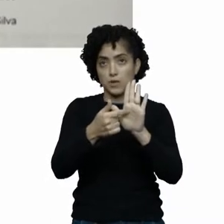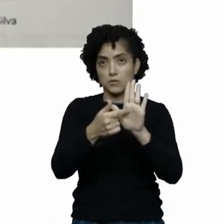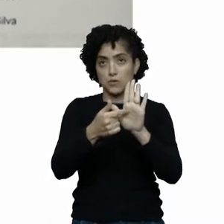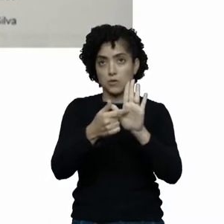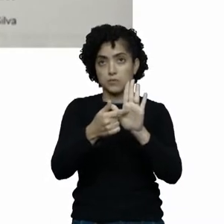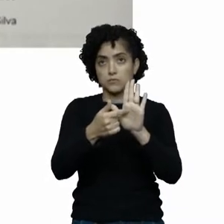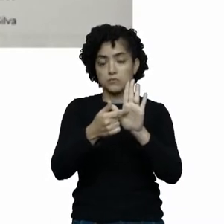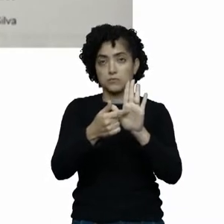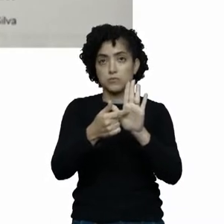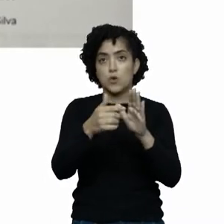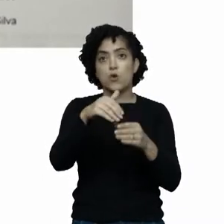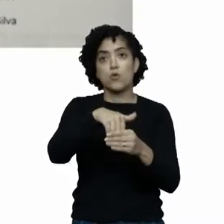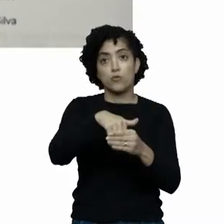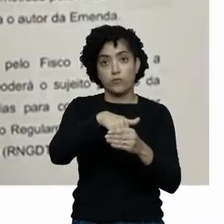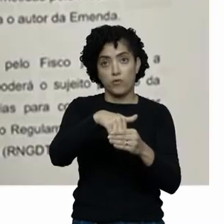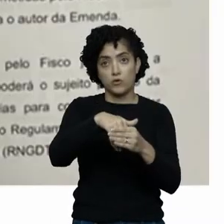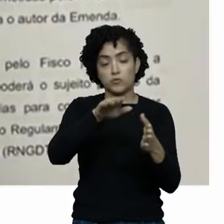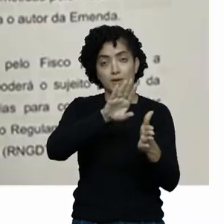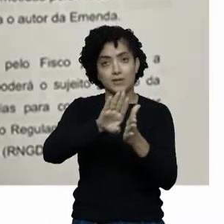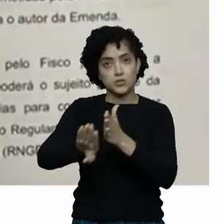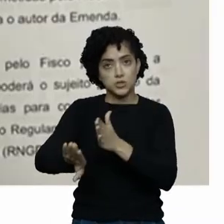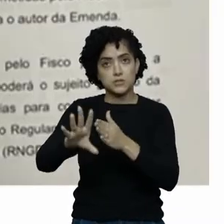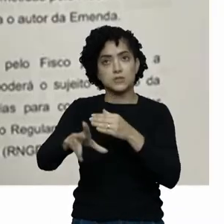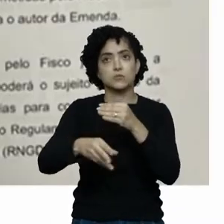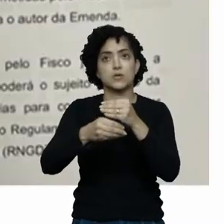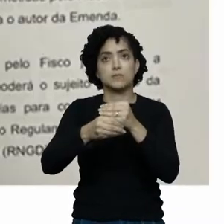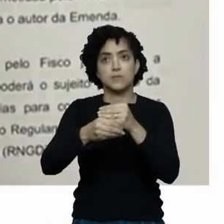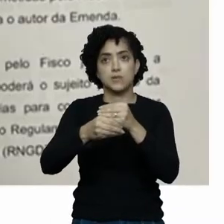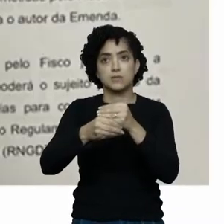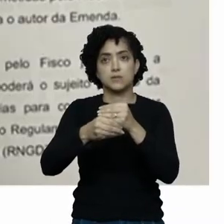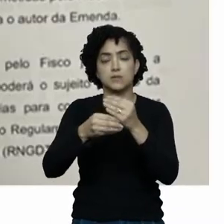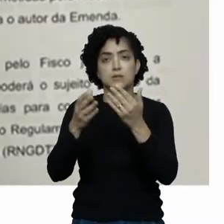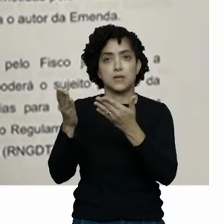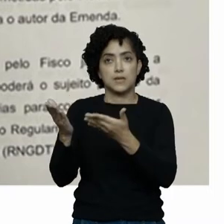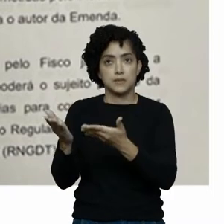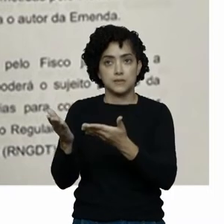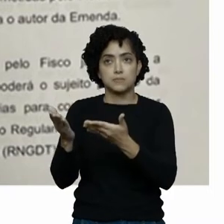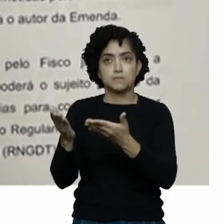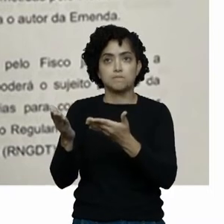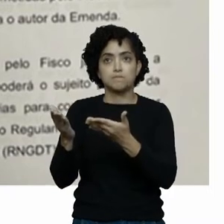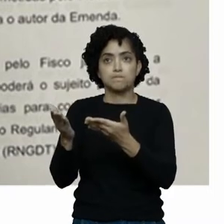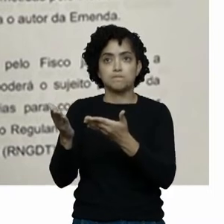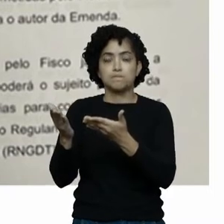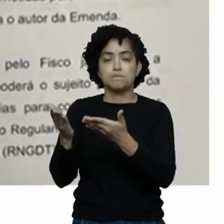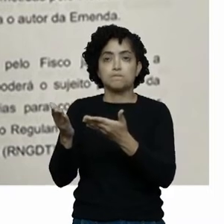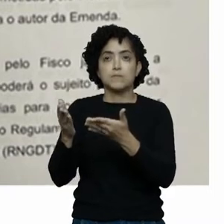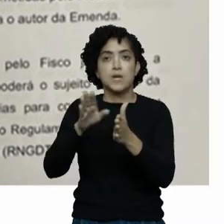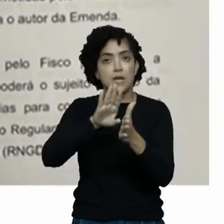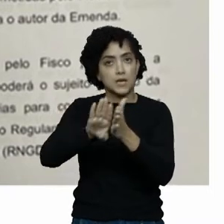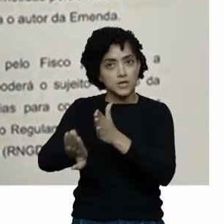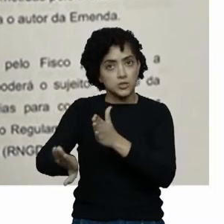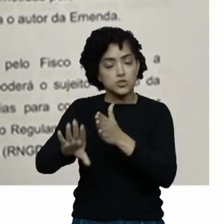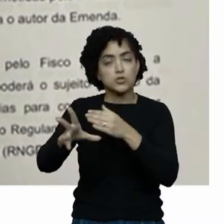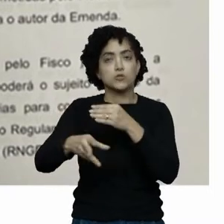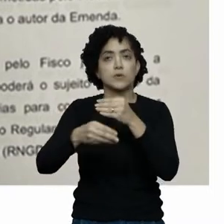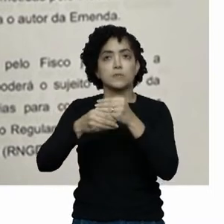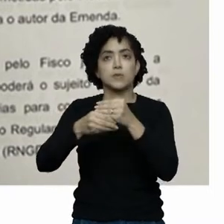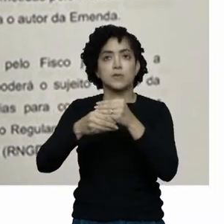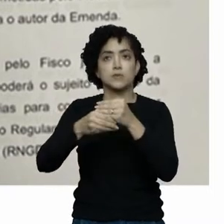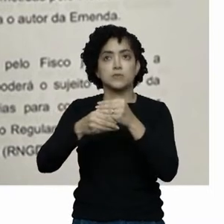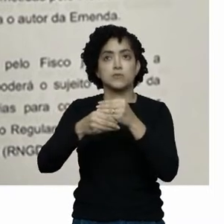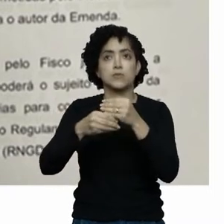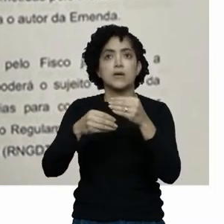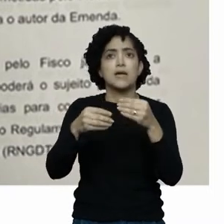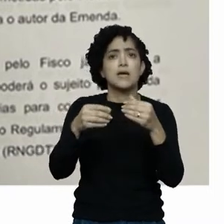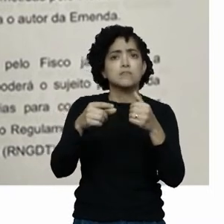um passarinho a rejeição da emenda Deputado Bruno por favor fale o relator rejeitou emenda dele como é que ela acertou artigo